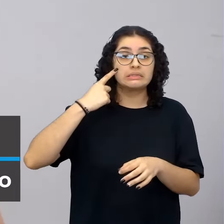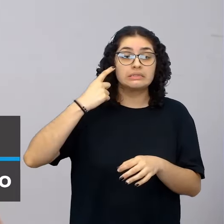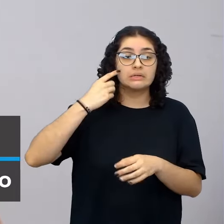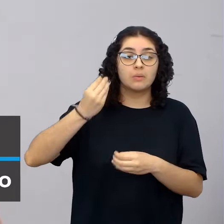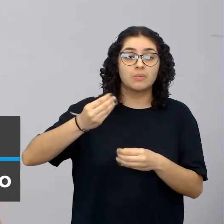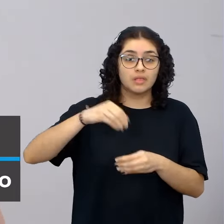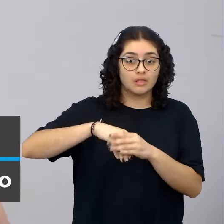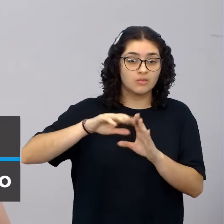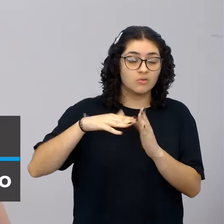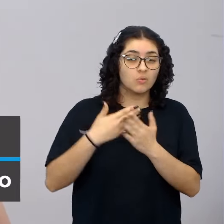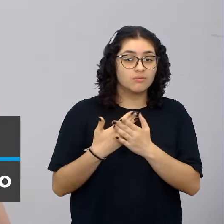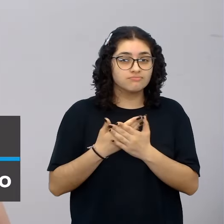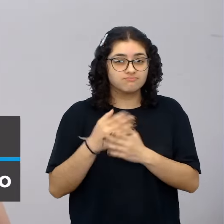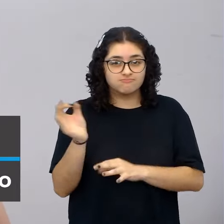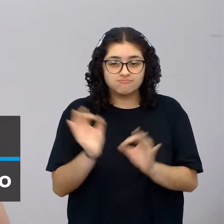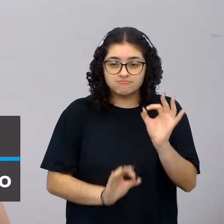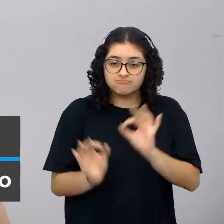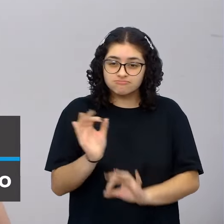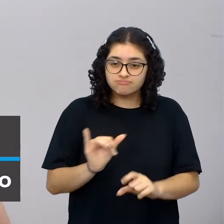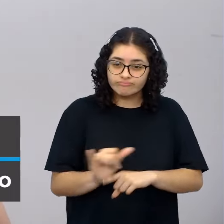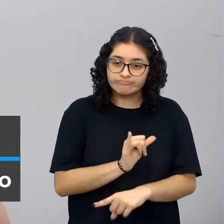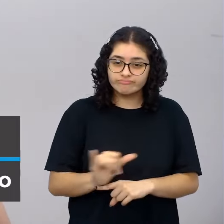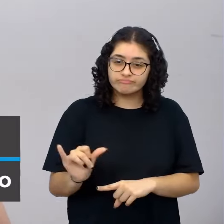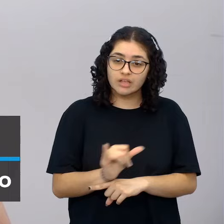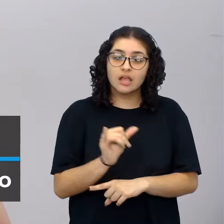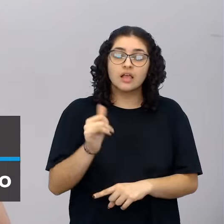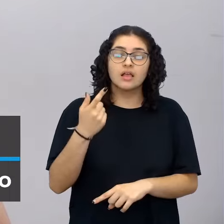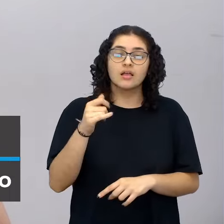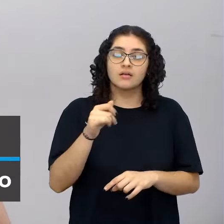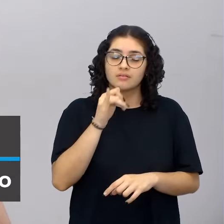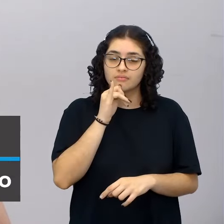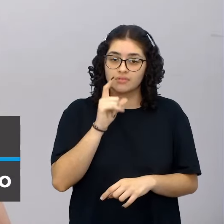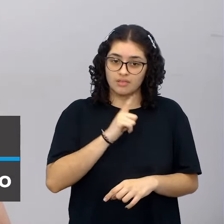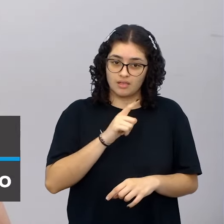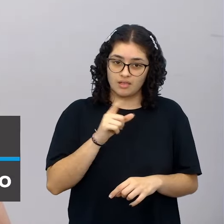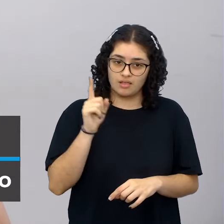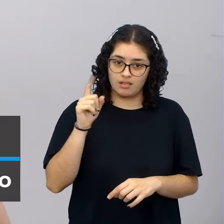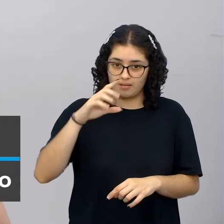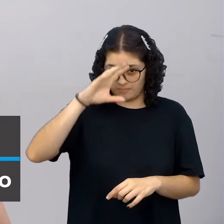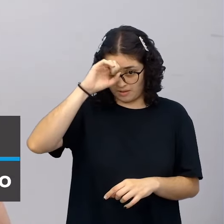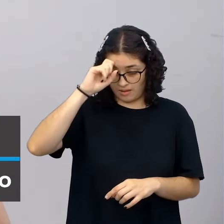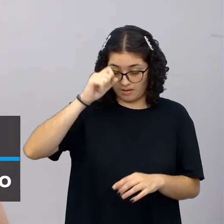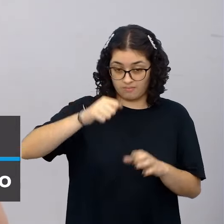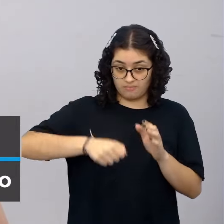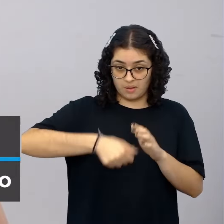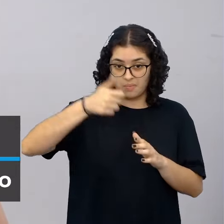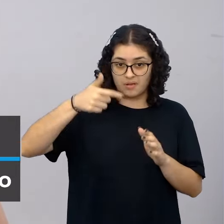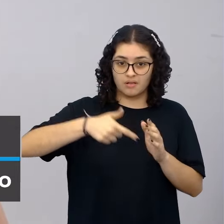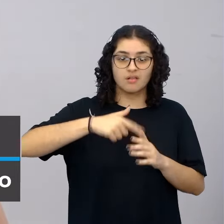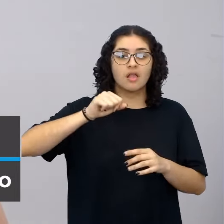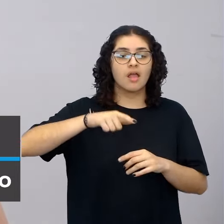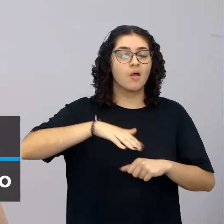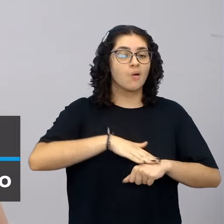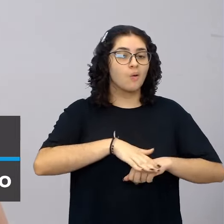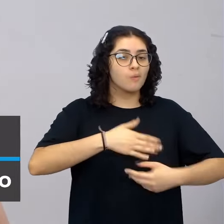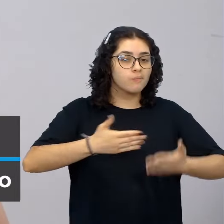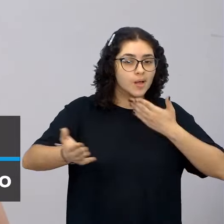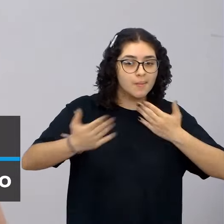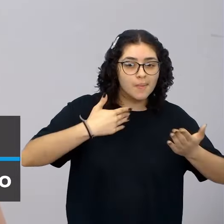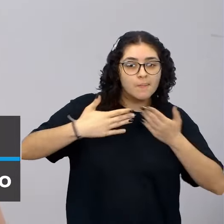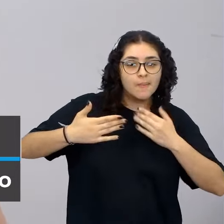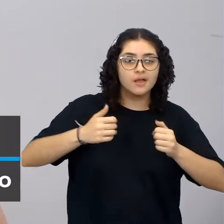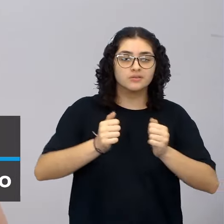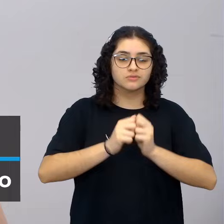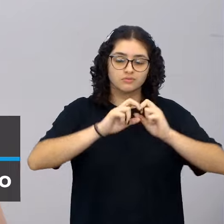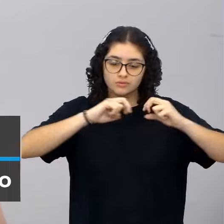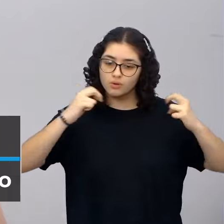na escola mesmo. Por isso que quando você vai lá nas primeiras situações de aprendizagem, ela tem muita conversa com o professor, a